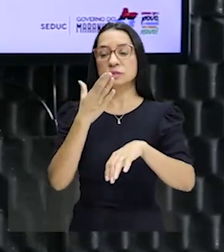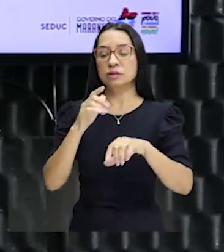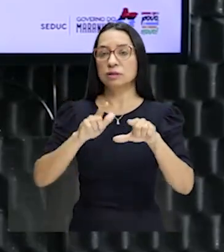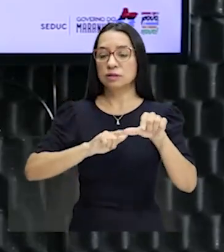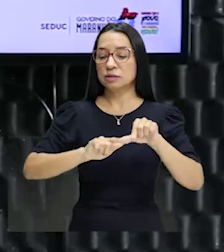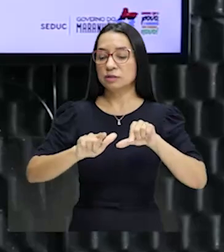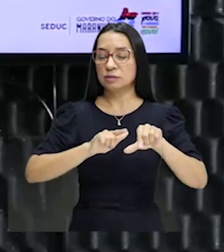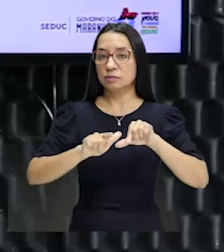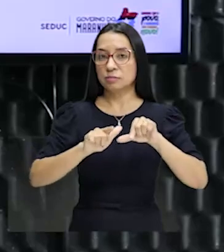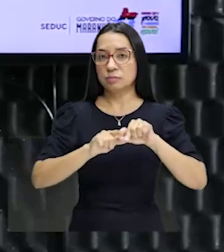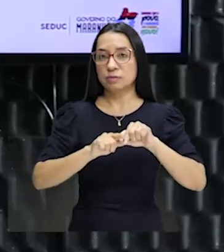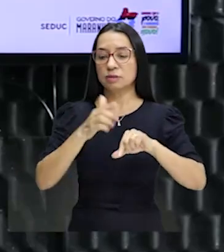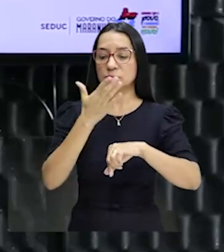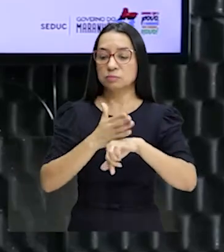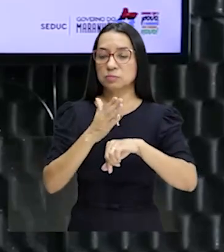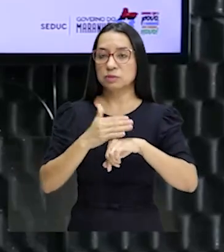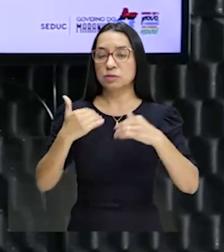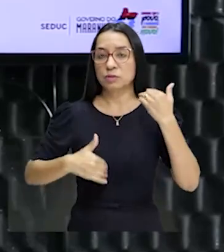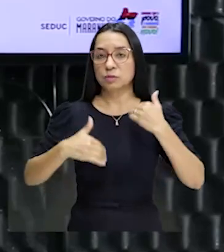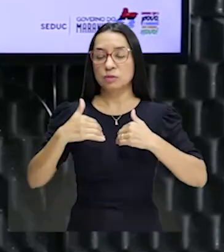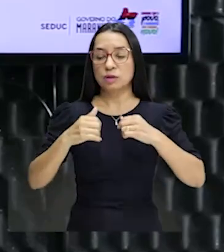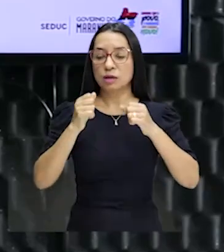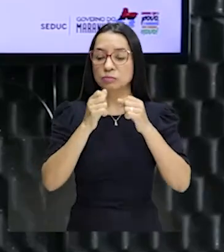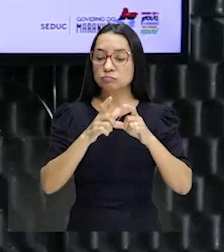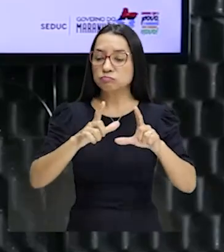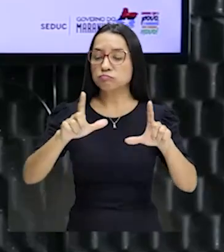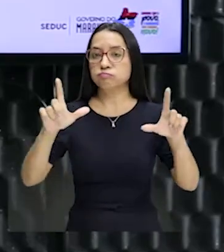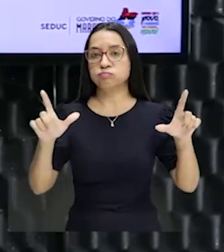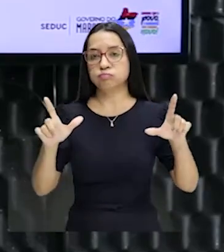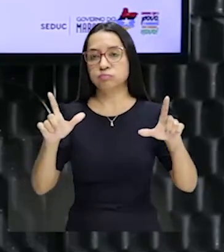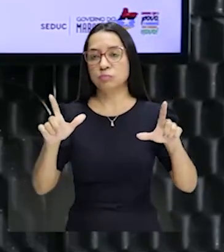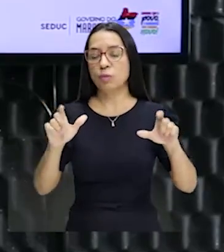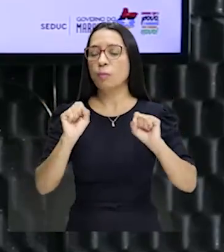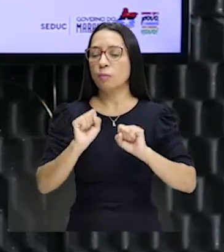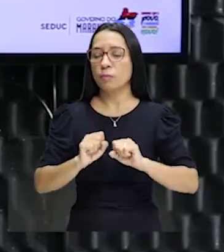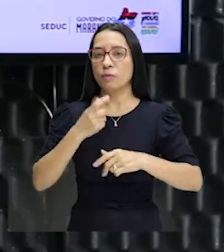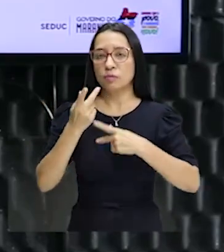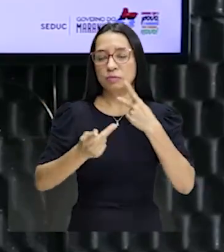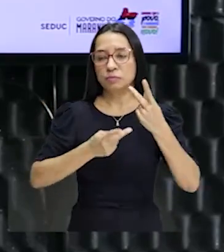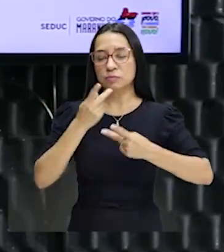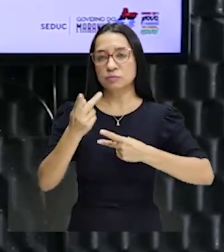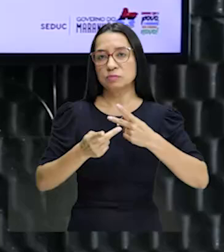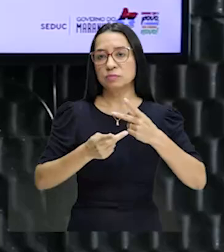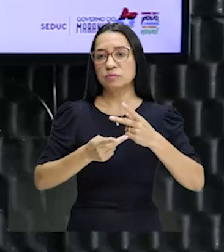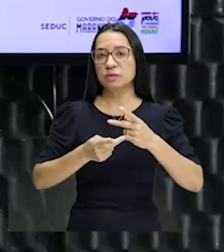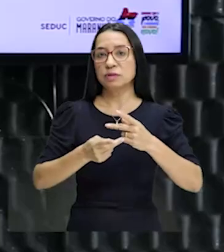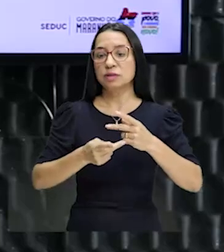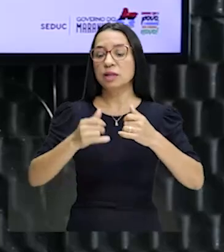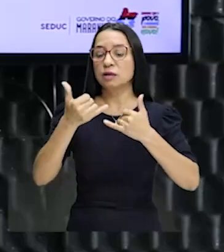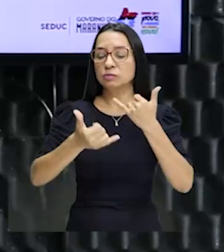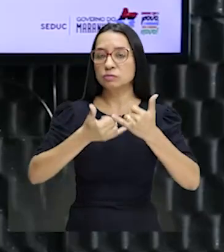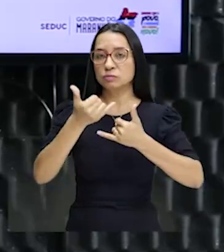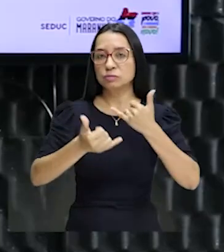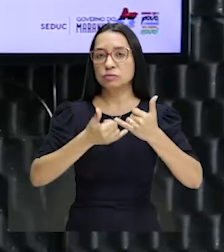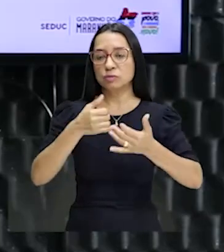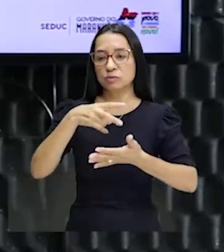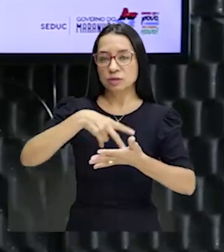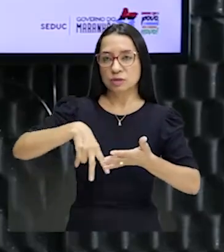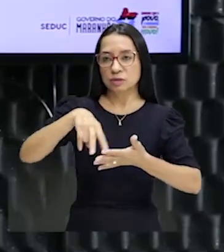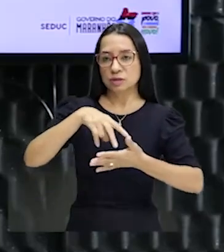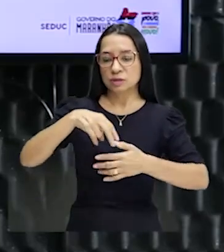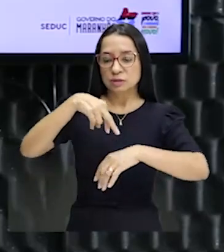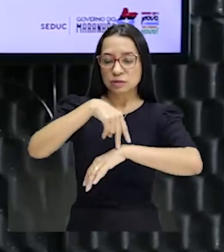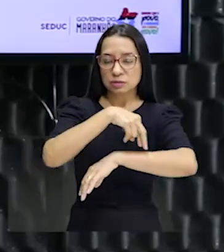de forma ampla. Eu posso falar dos jogos, das danças, da ginástica, dos esportes,